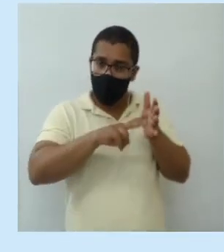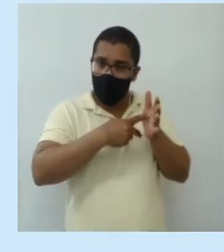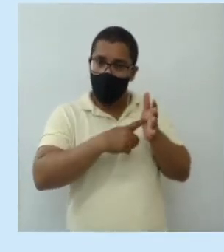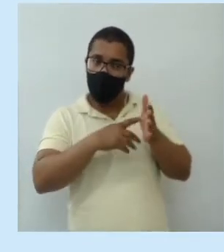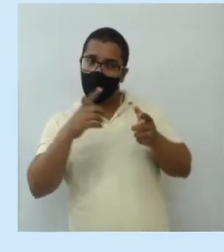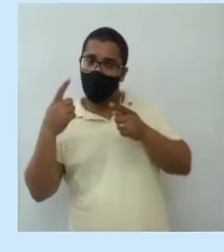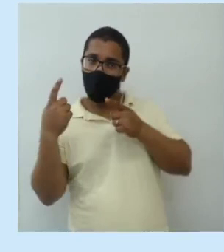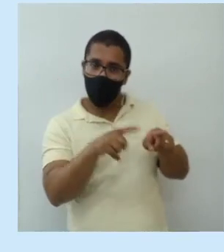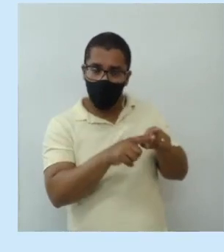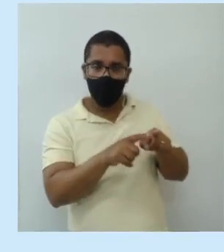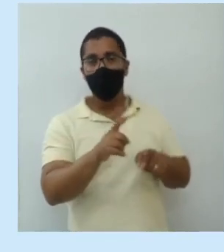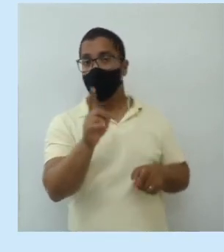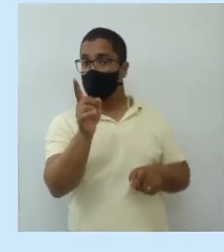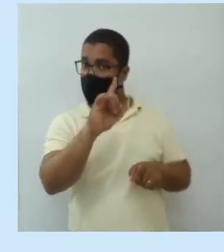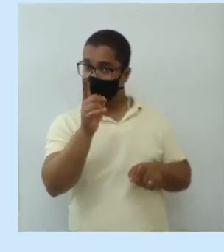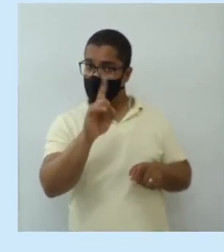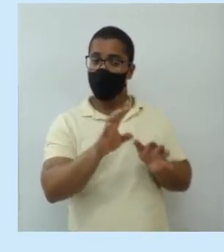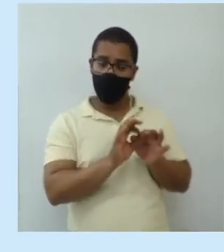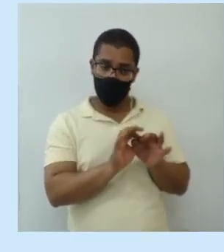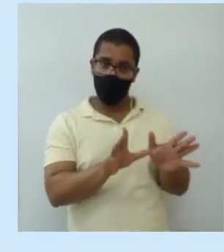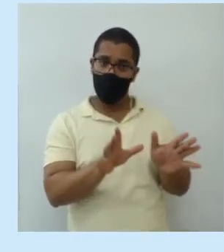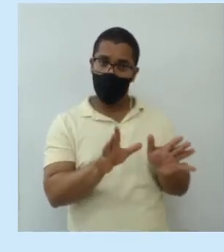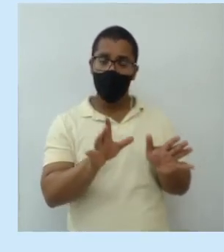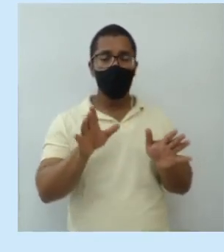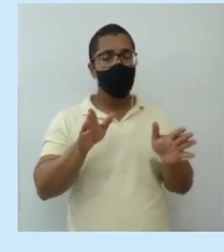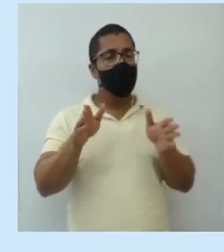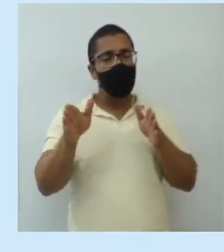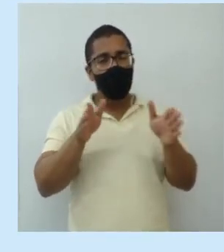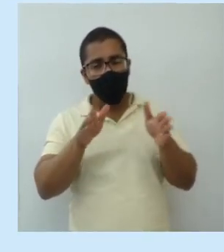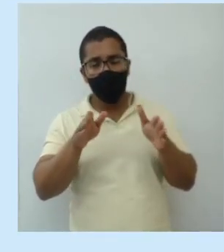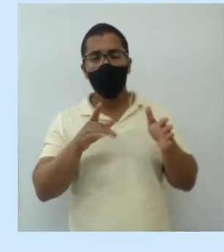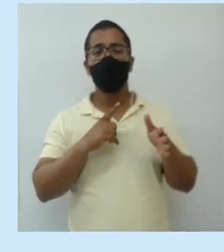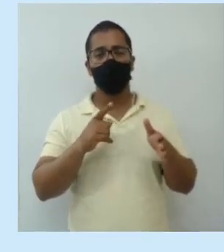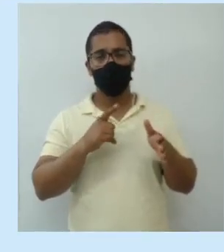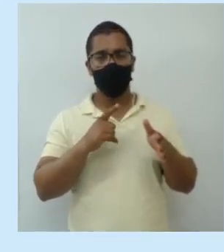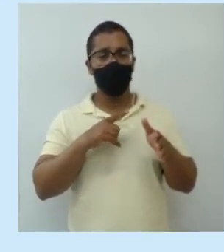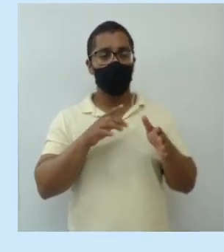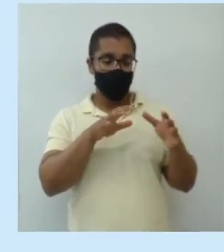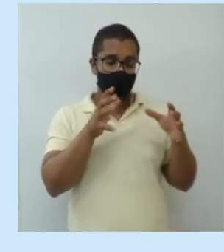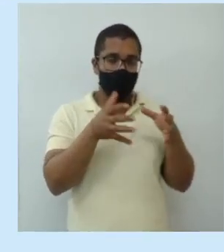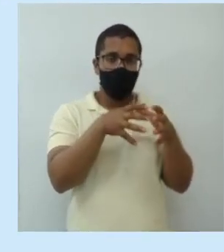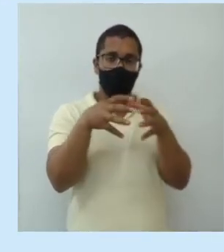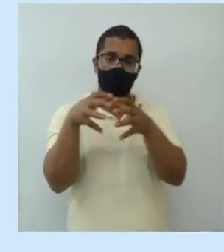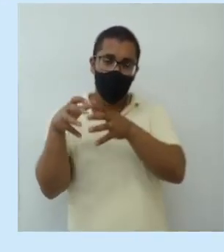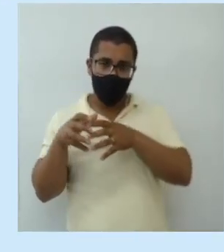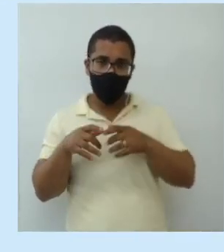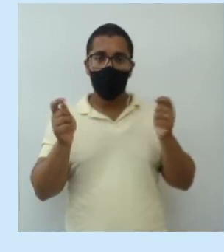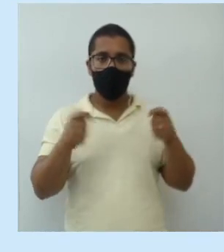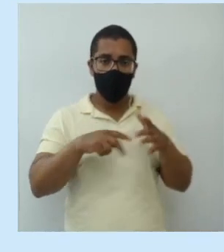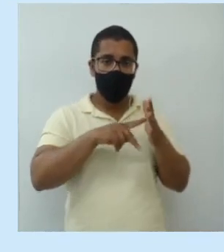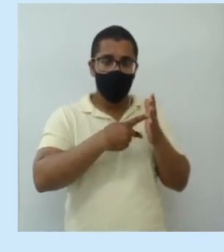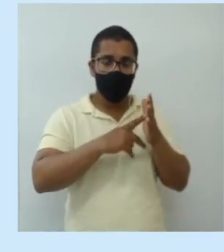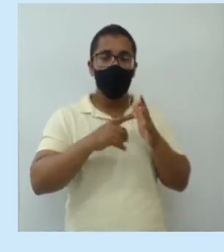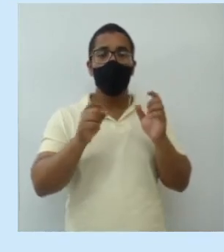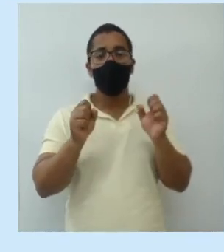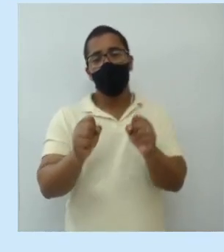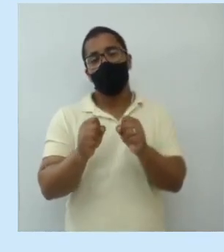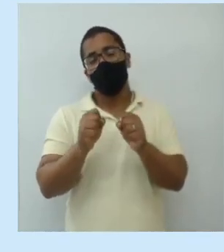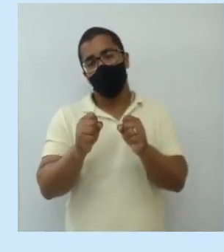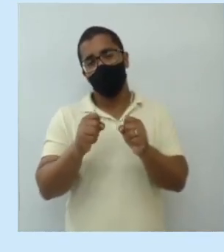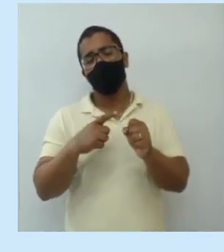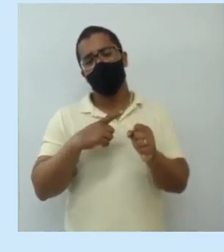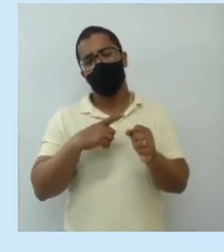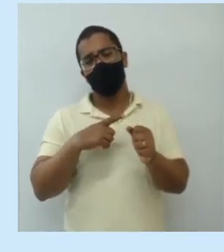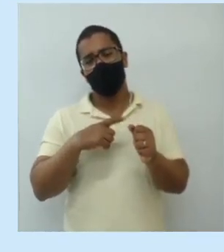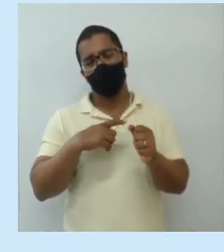sindicais, né, permitindo, em uma determinada época, né, que essas organizações elas pudessem acontecer, claro que de uma